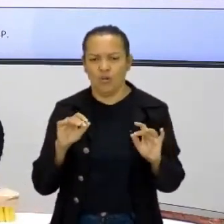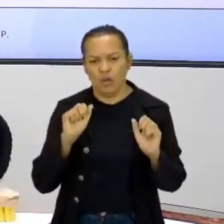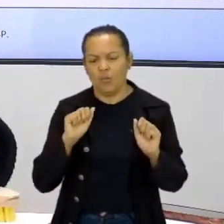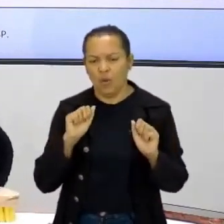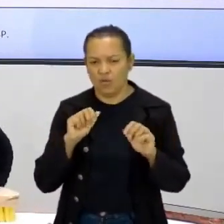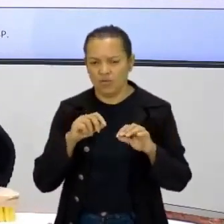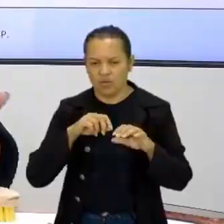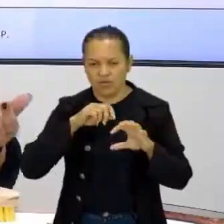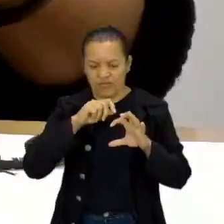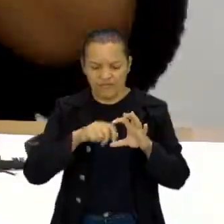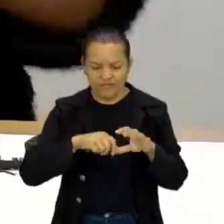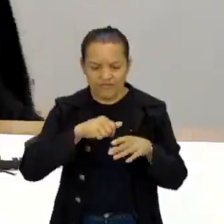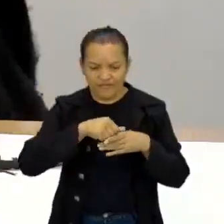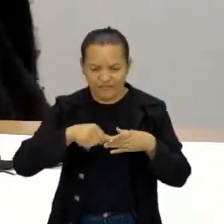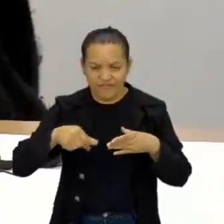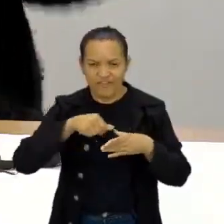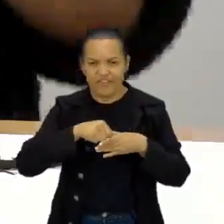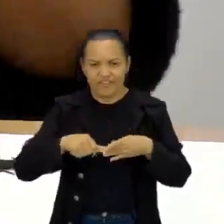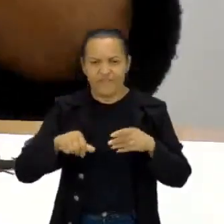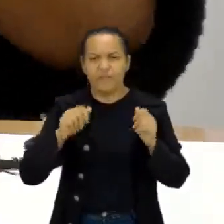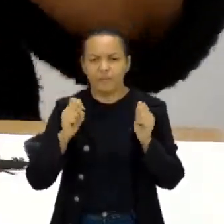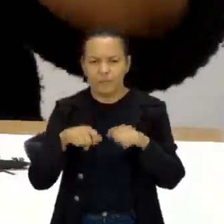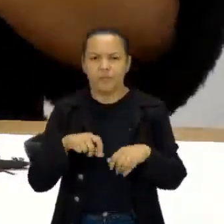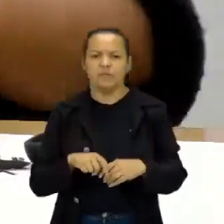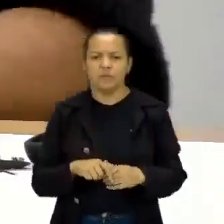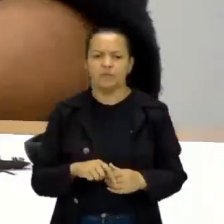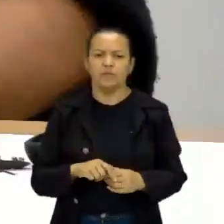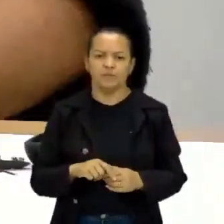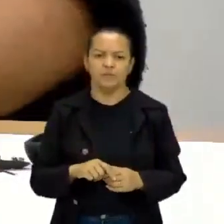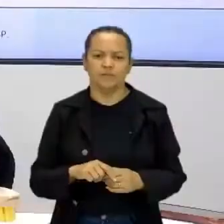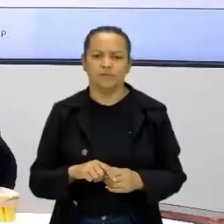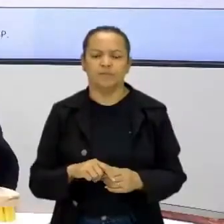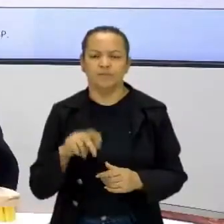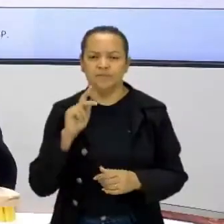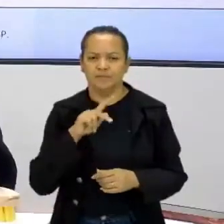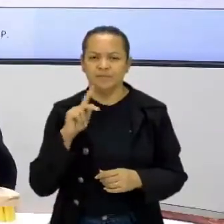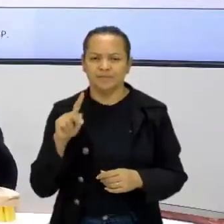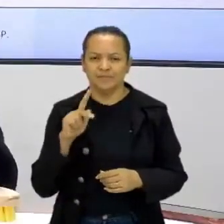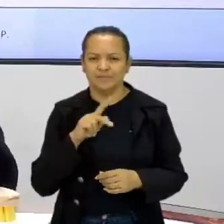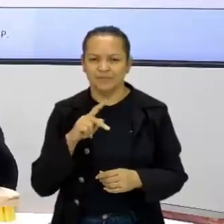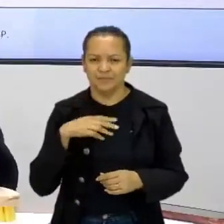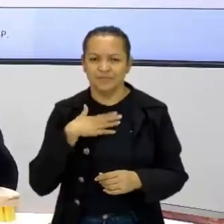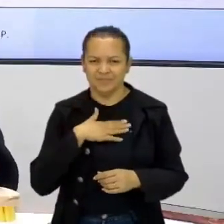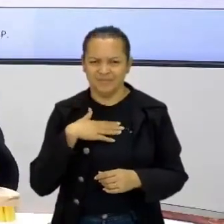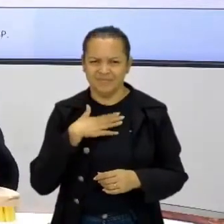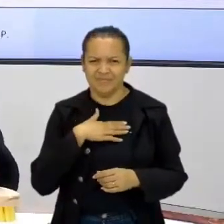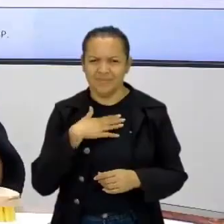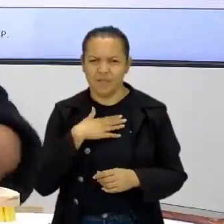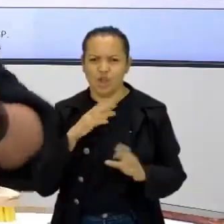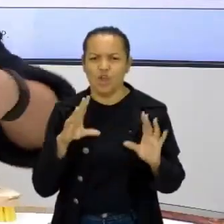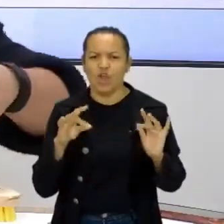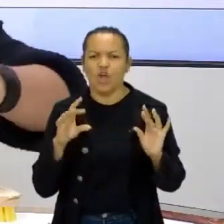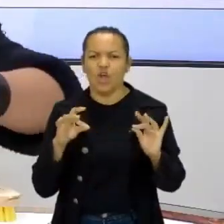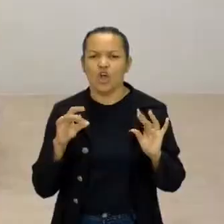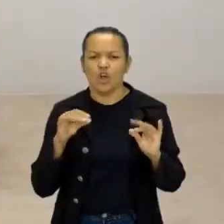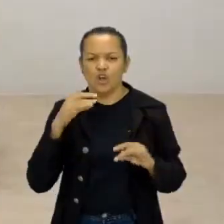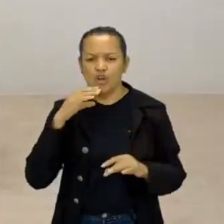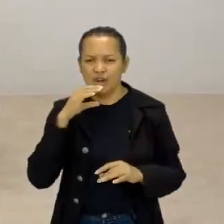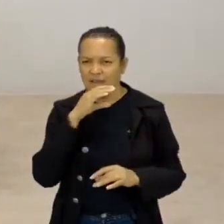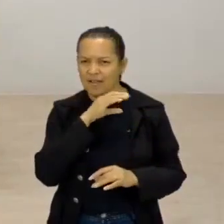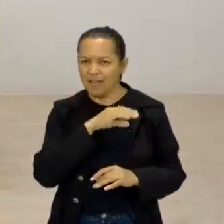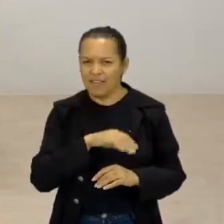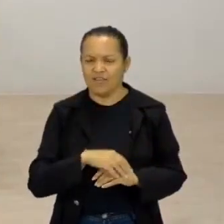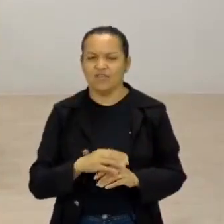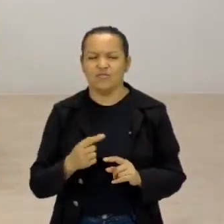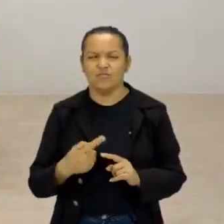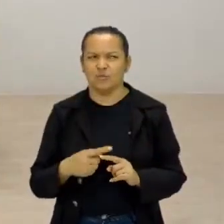Pode. Começou. Nossa. Eu queria... Professores que gostam de cola quente, me expliquem por quê. Eu